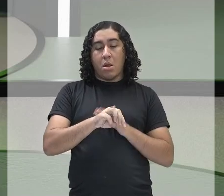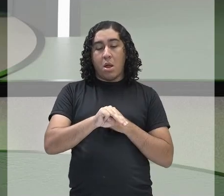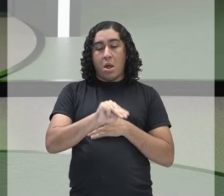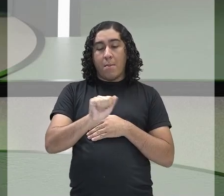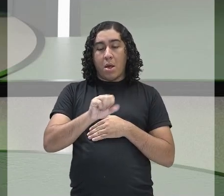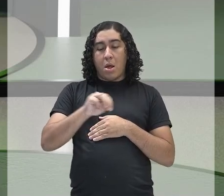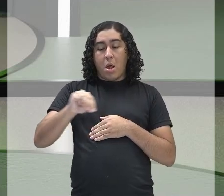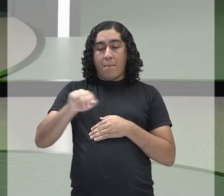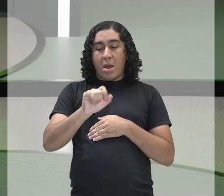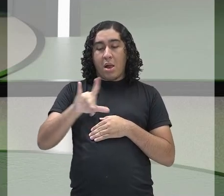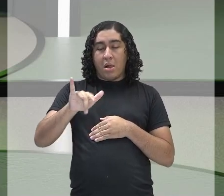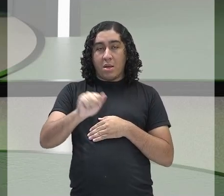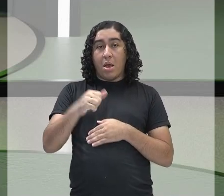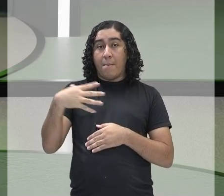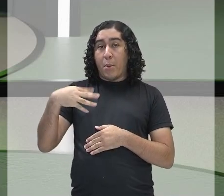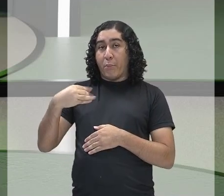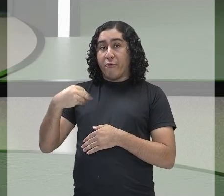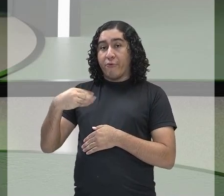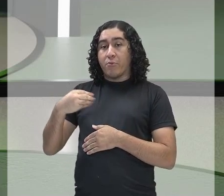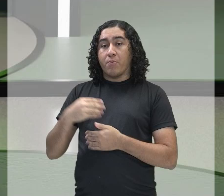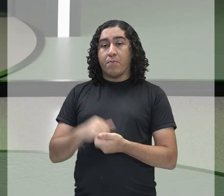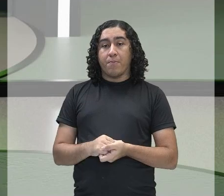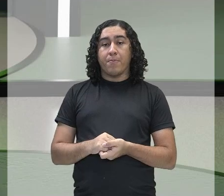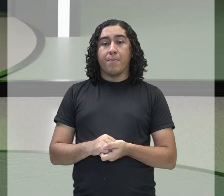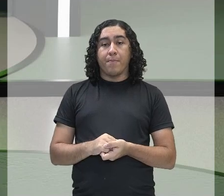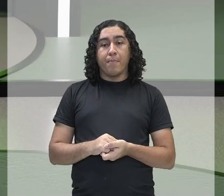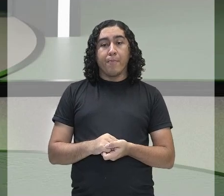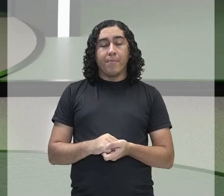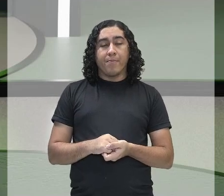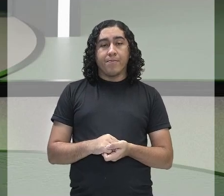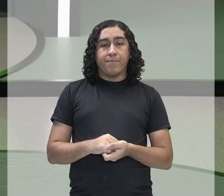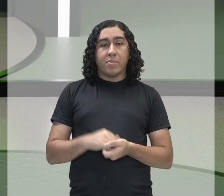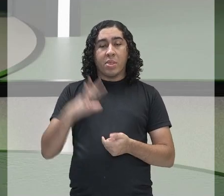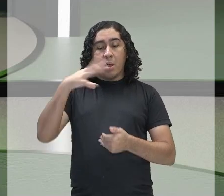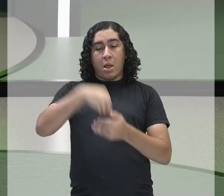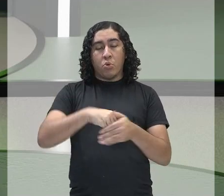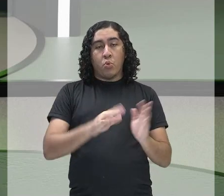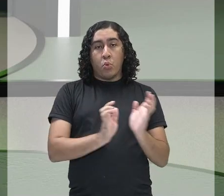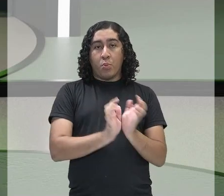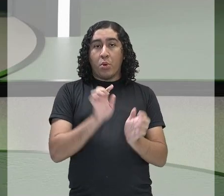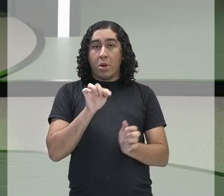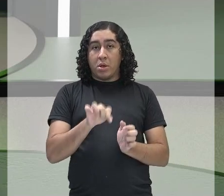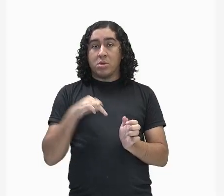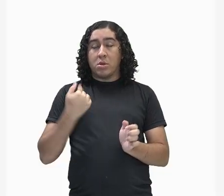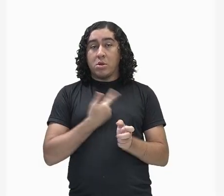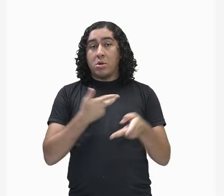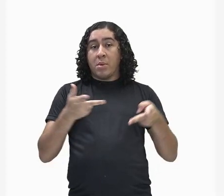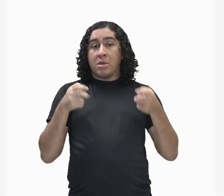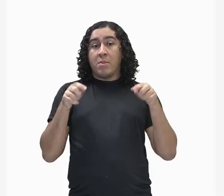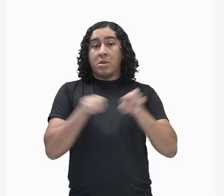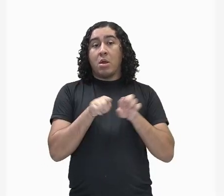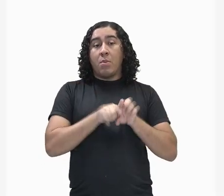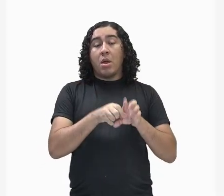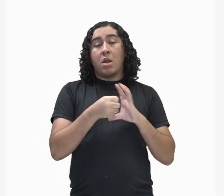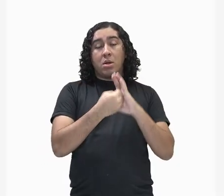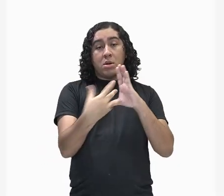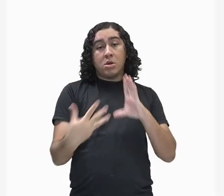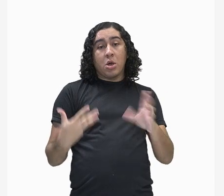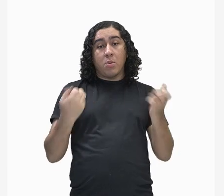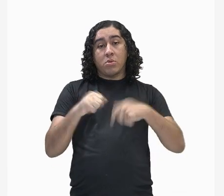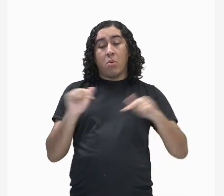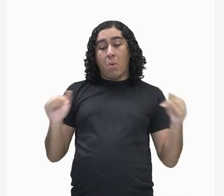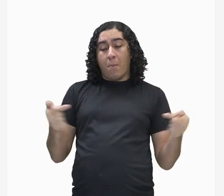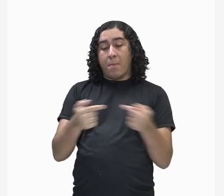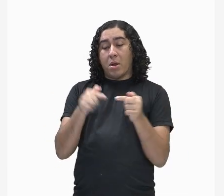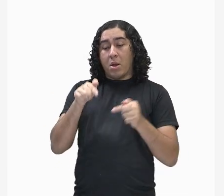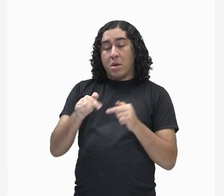são os mamíferos, tá? E aí, dentro dos mamíferos, a gente vai observar características que definem